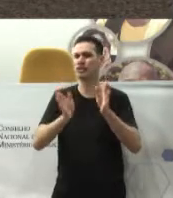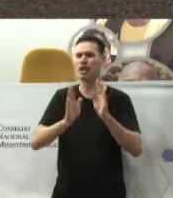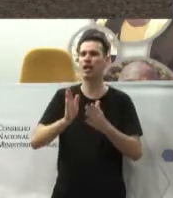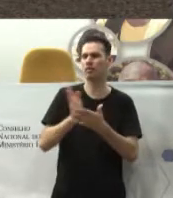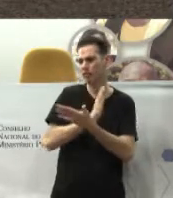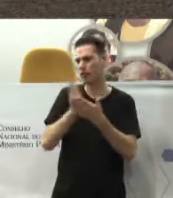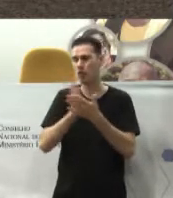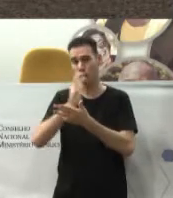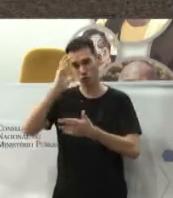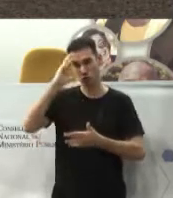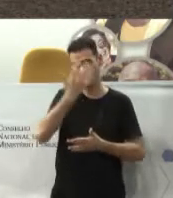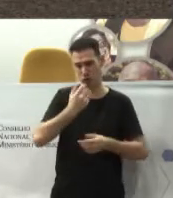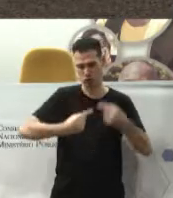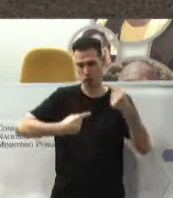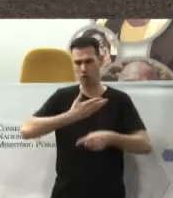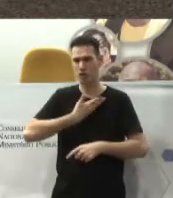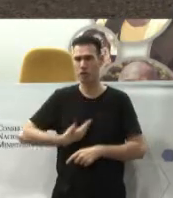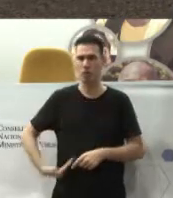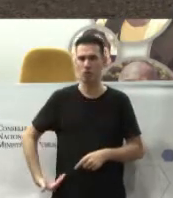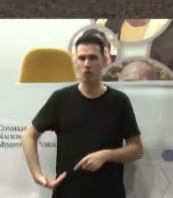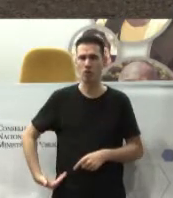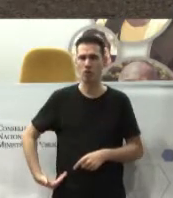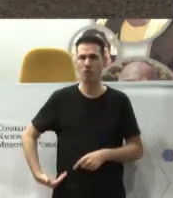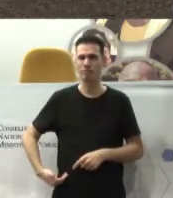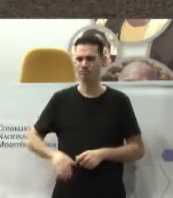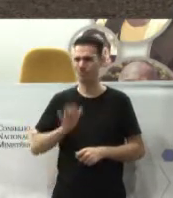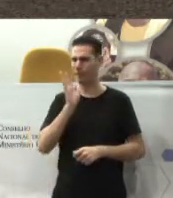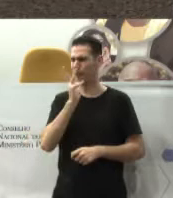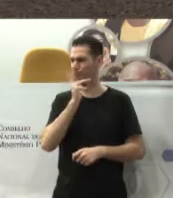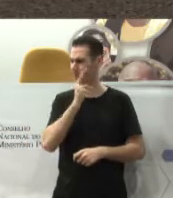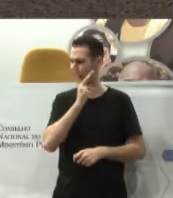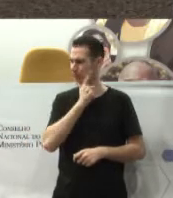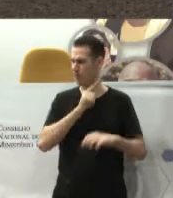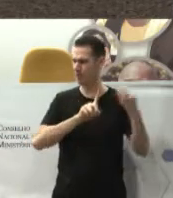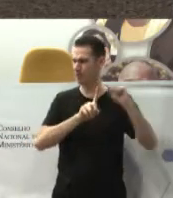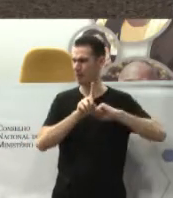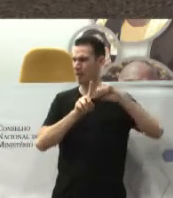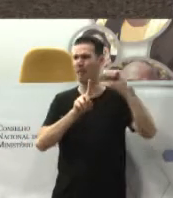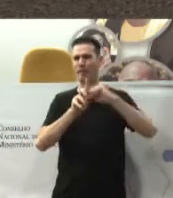política pública definitiva levar meses?